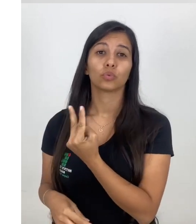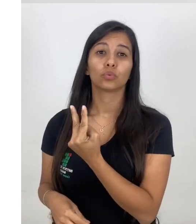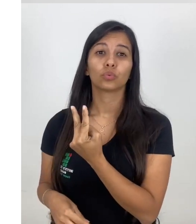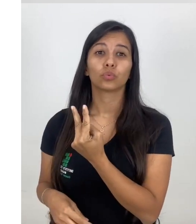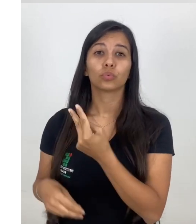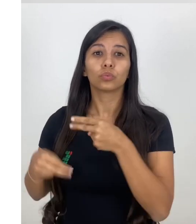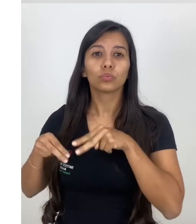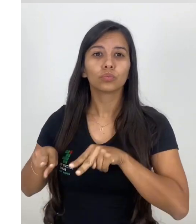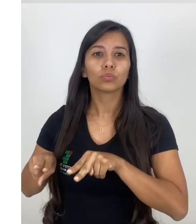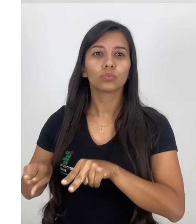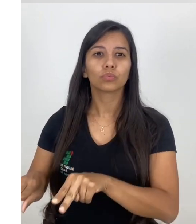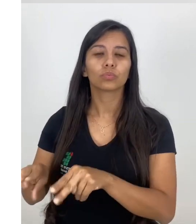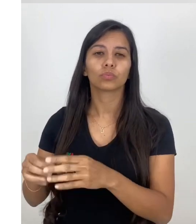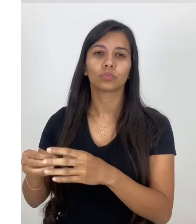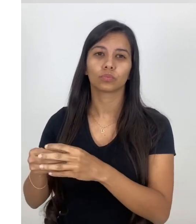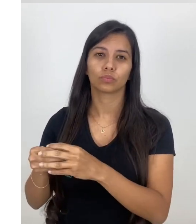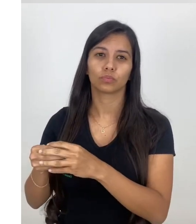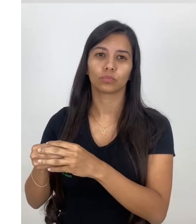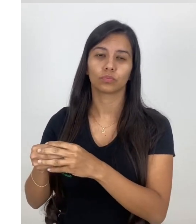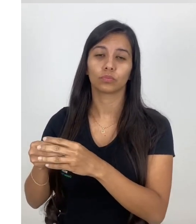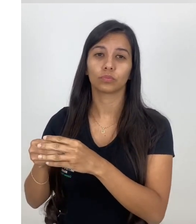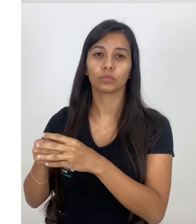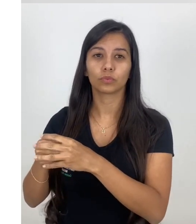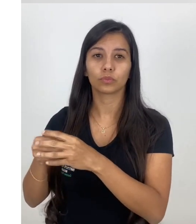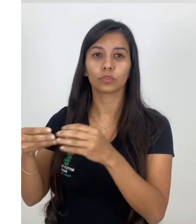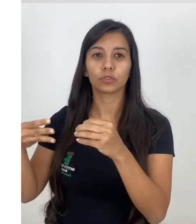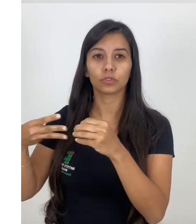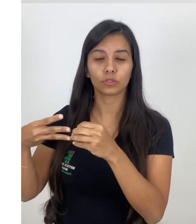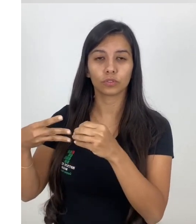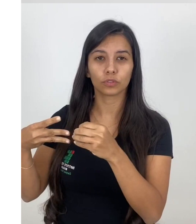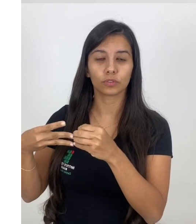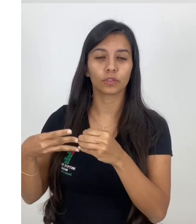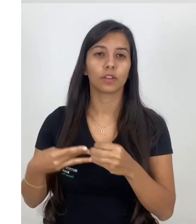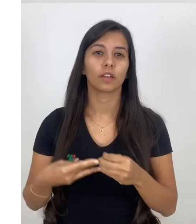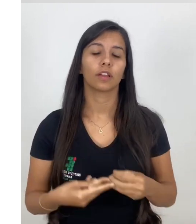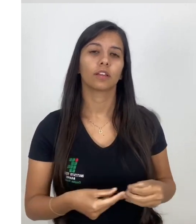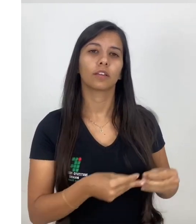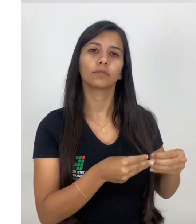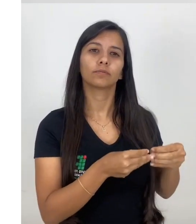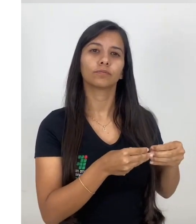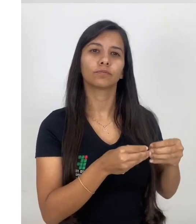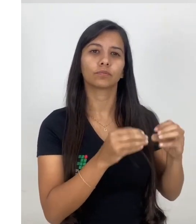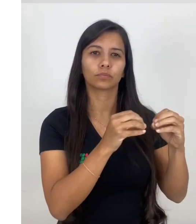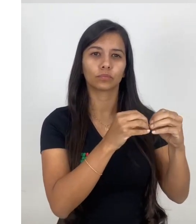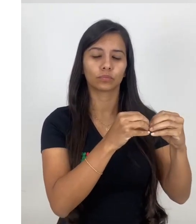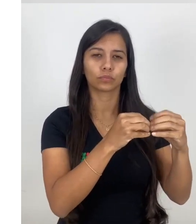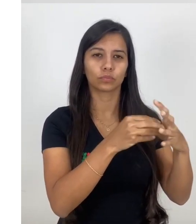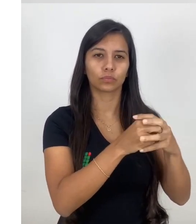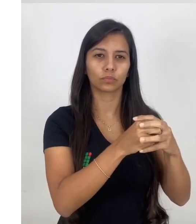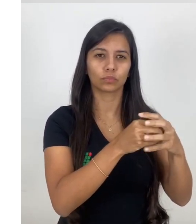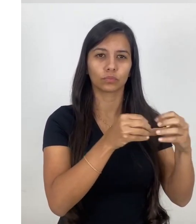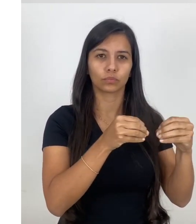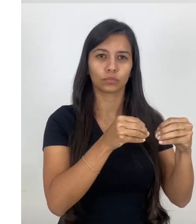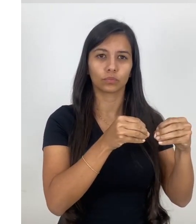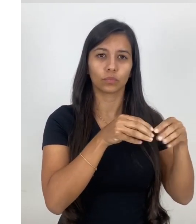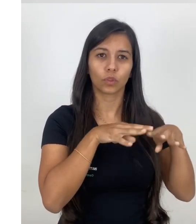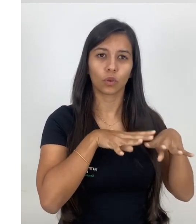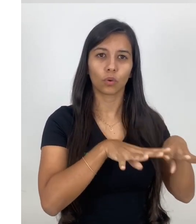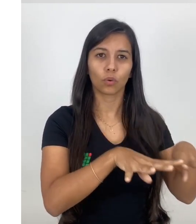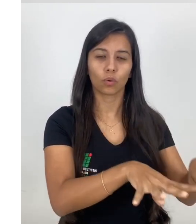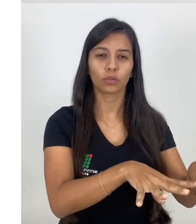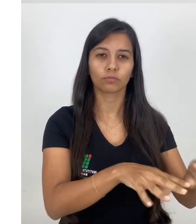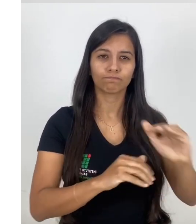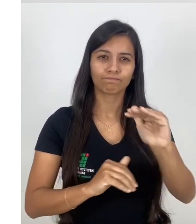duas células. Na meiose a gente já tem a formação de 4 novas células. Então a meiose ela forma uma